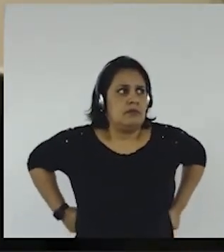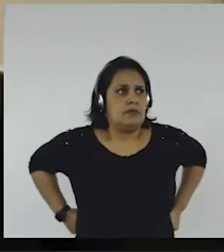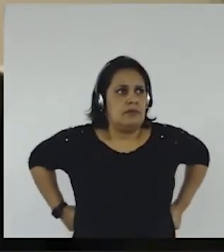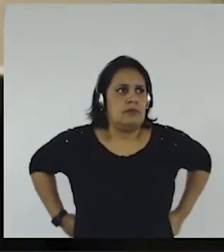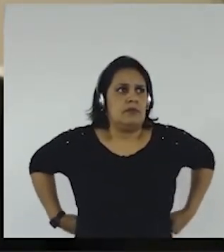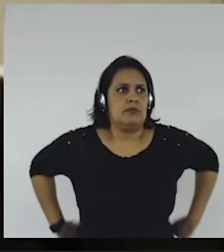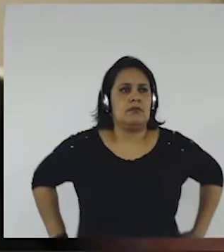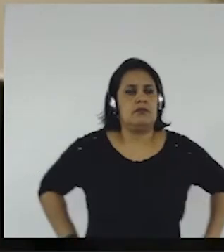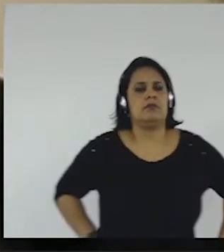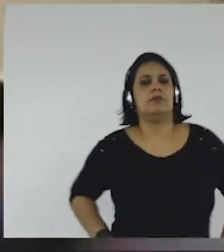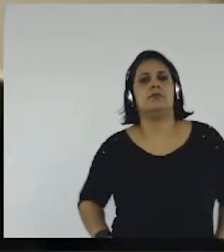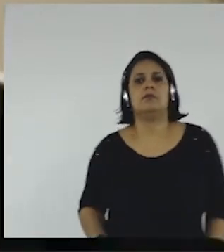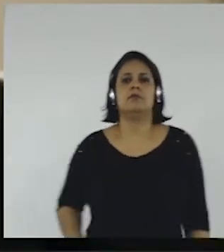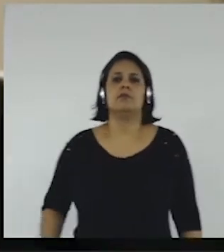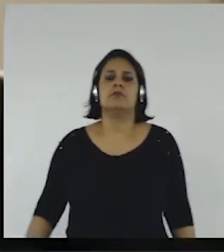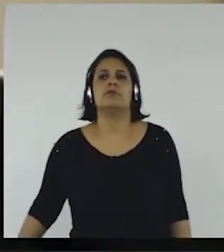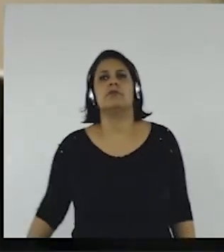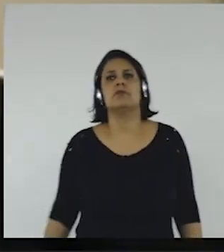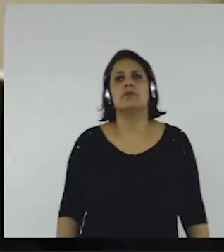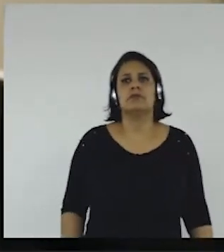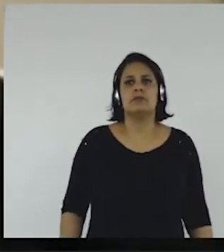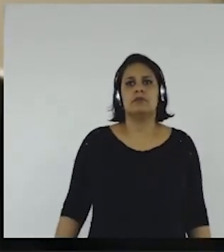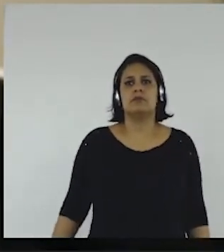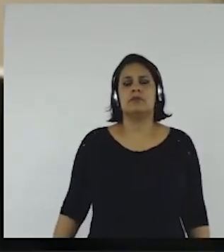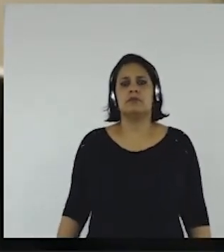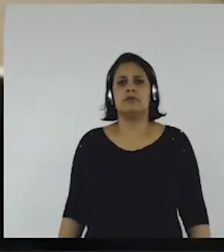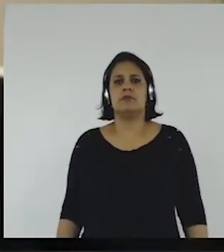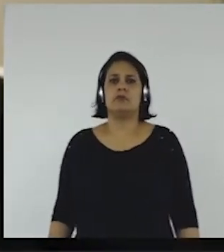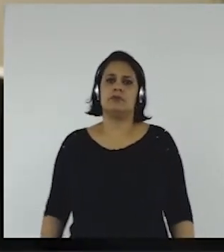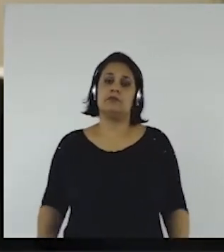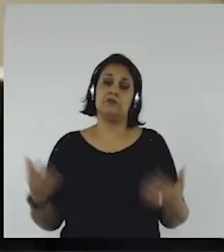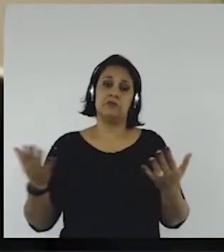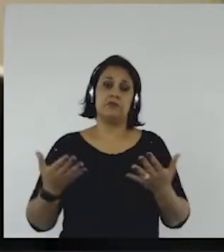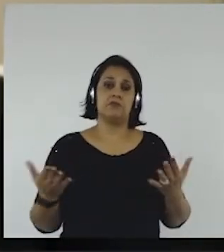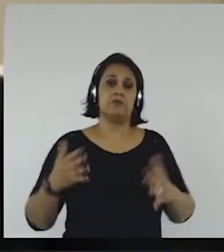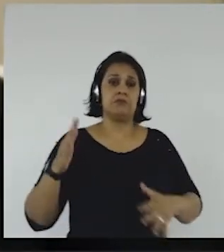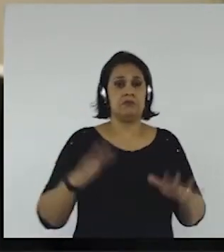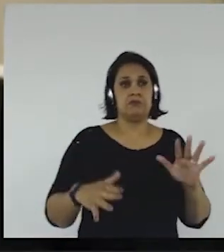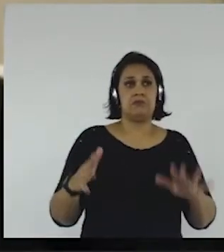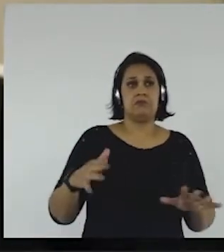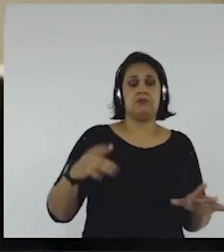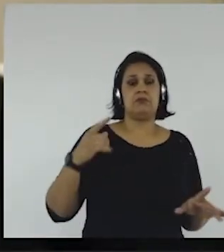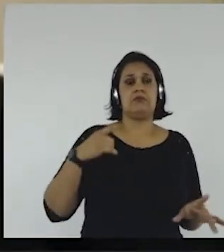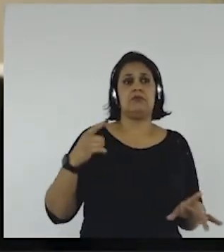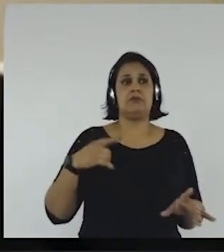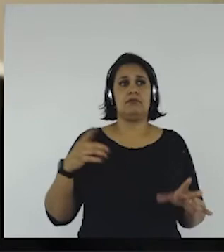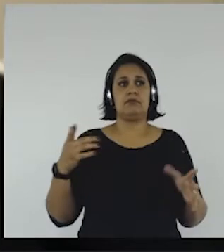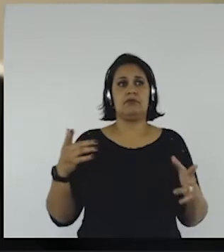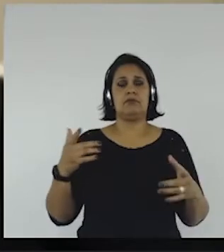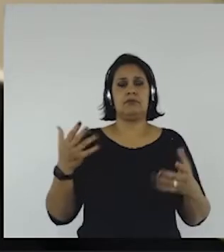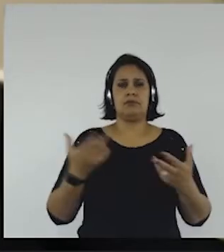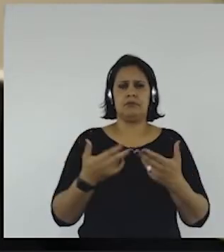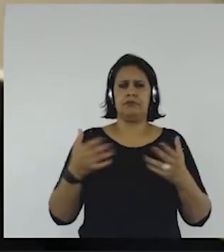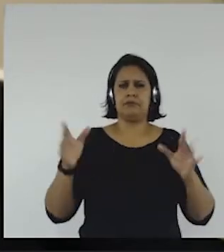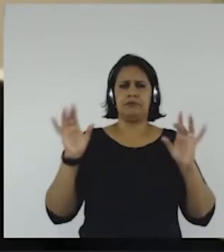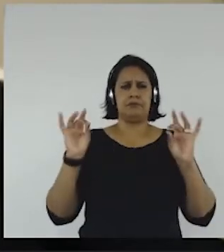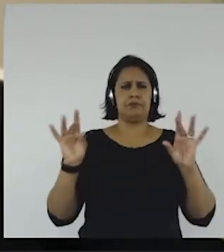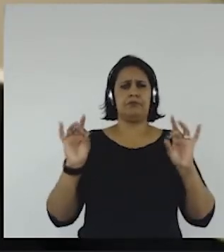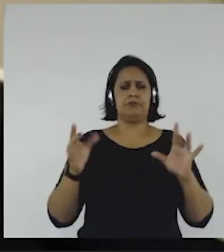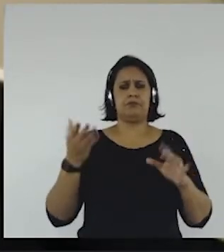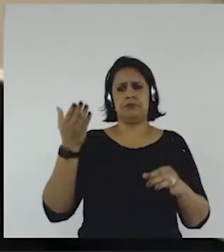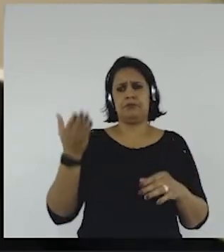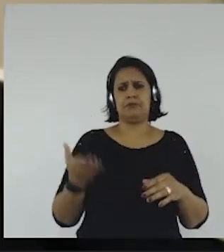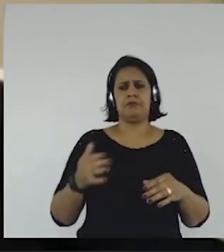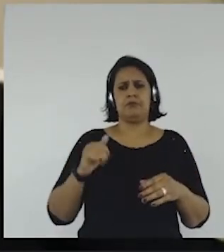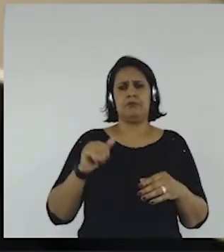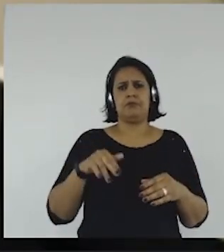do Rio de Janeiro, e talvez pelo brilhantismo profissional indiscutível, a doutora